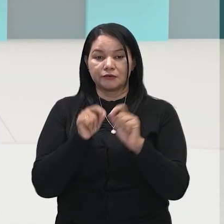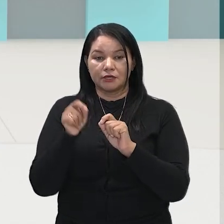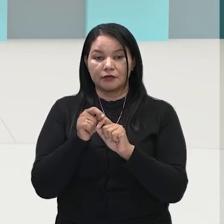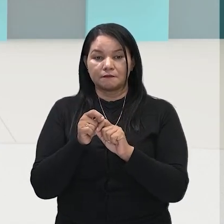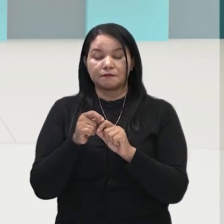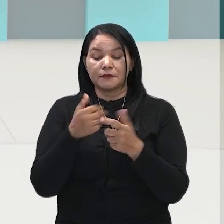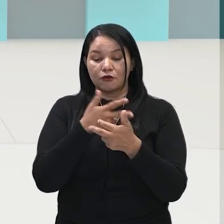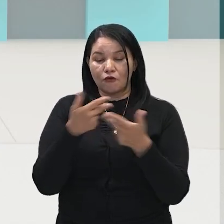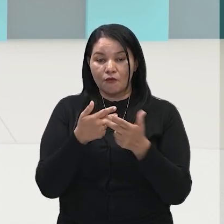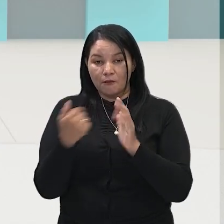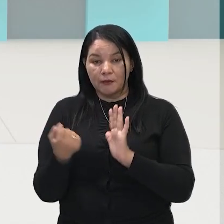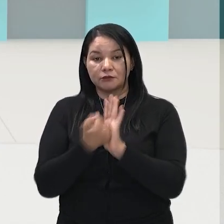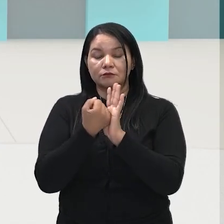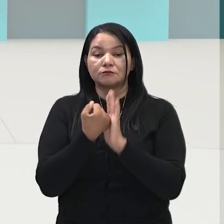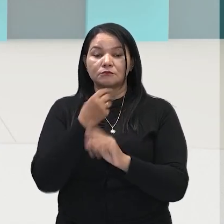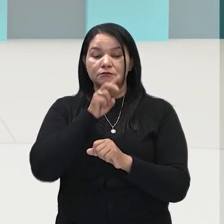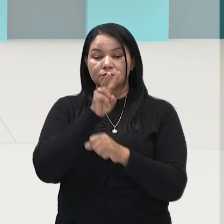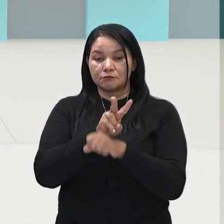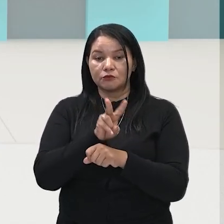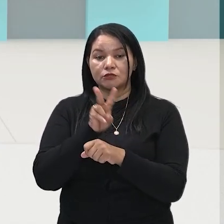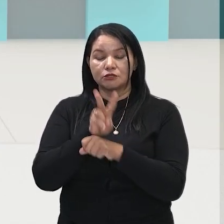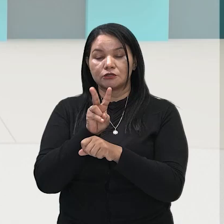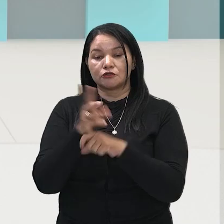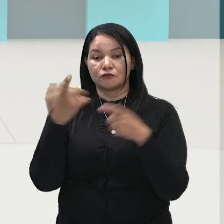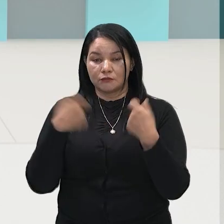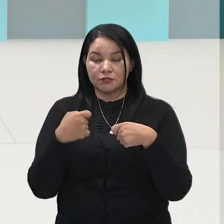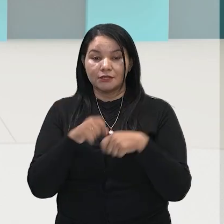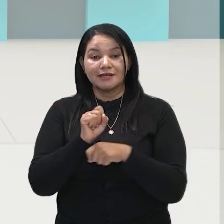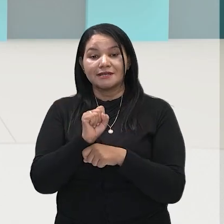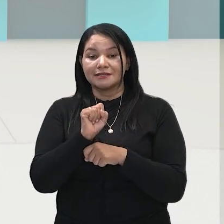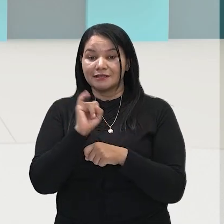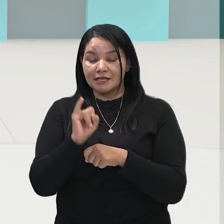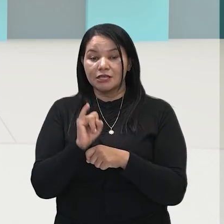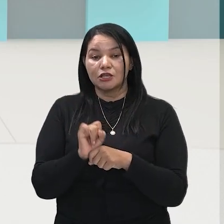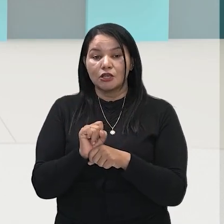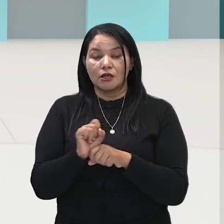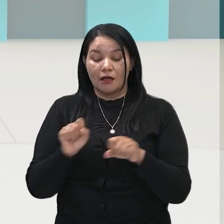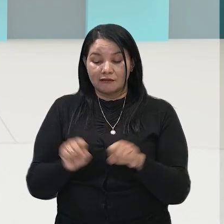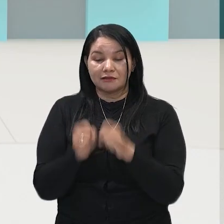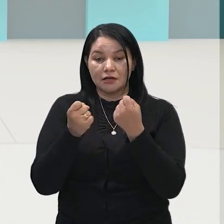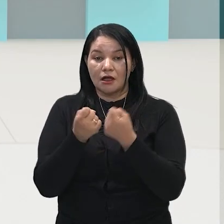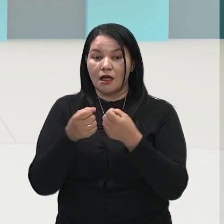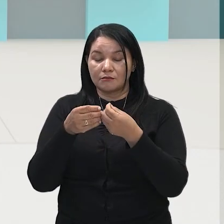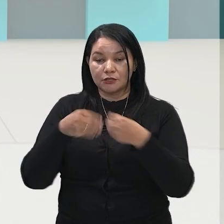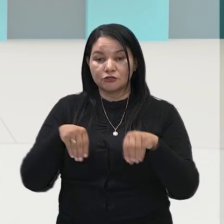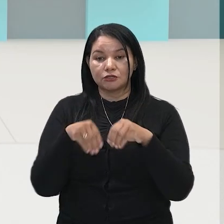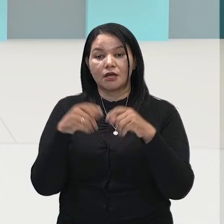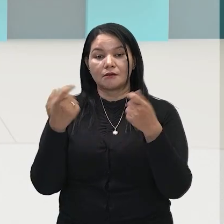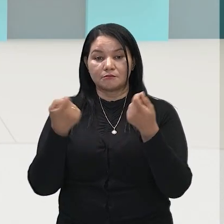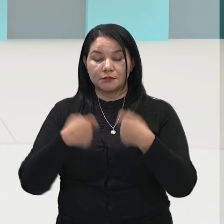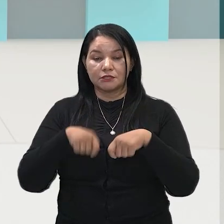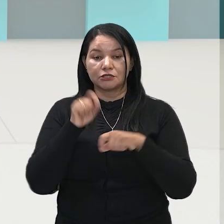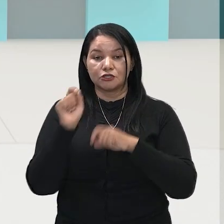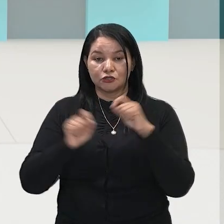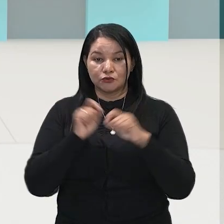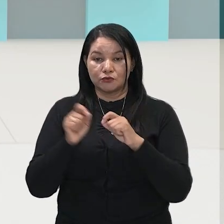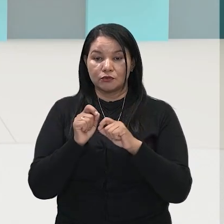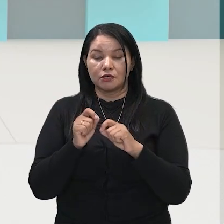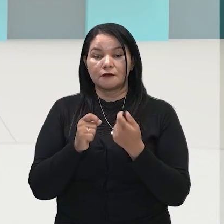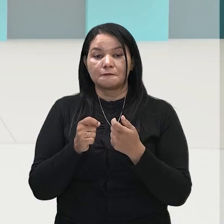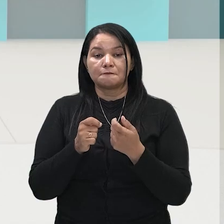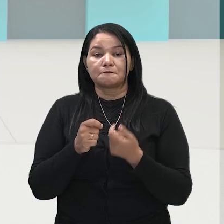protegido. E caso ocorra a questão dos danos, ele, claro, vai ser também algo a